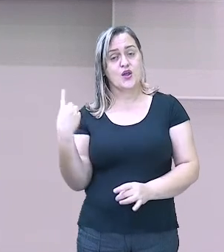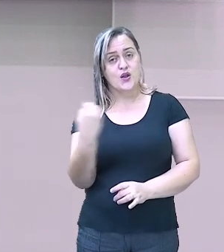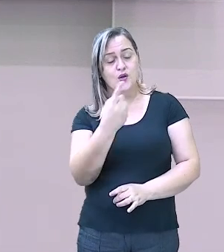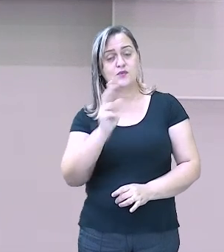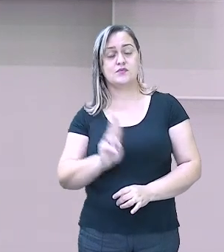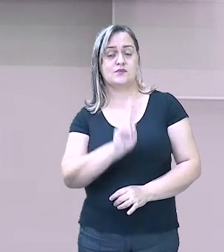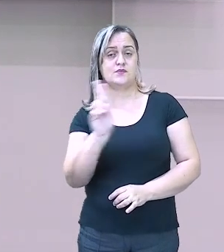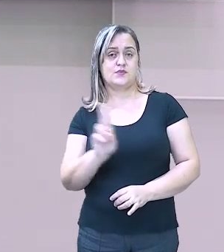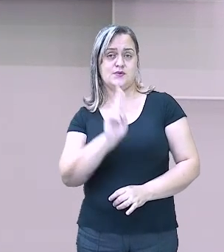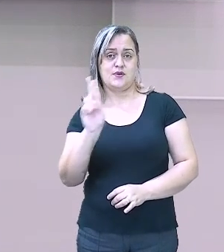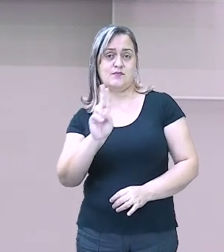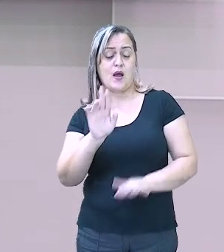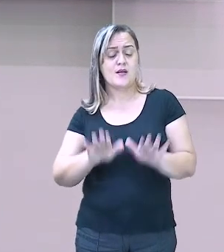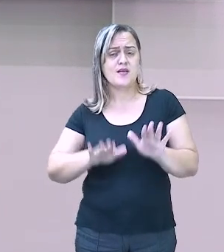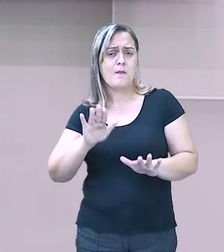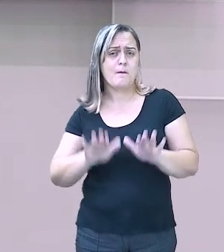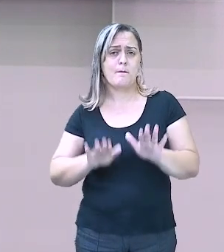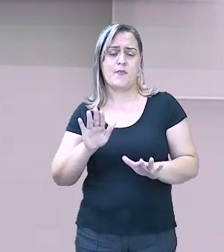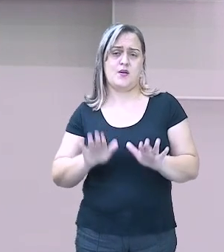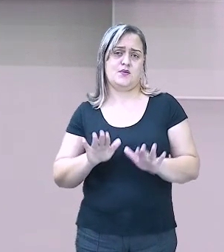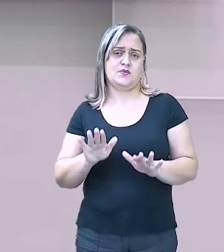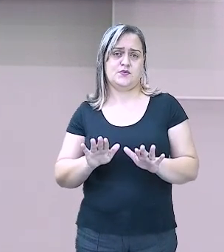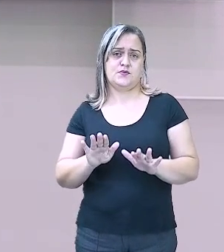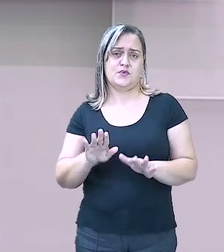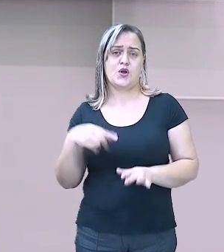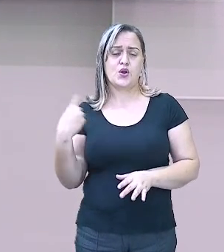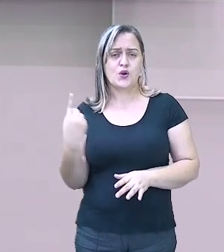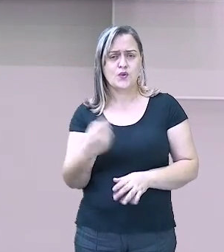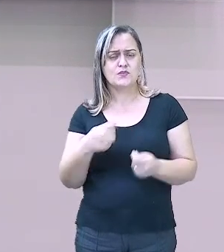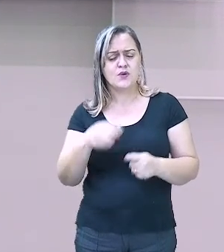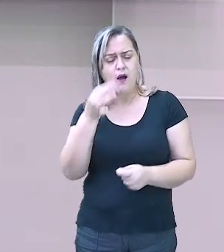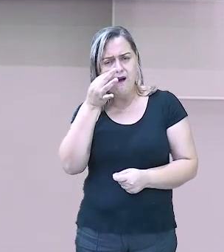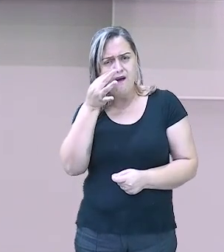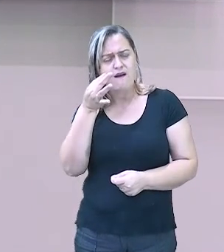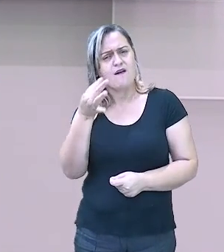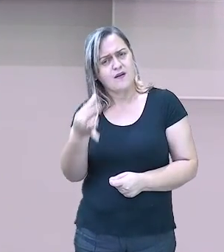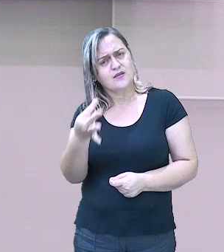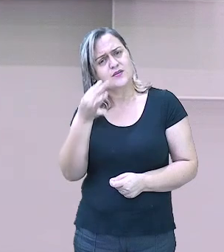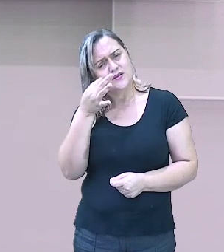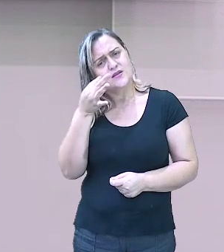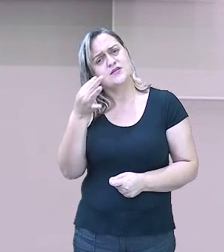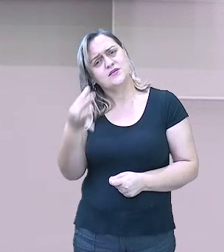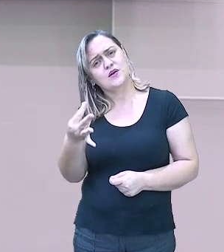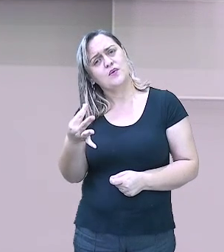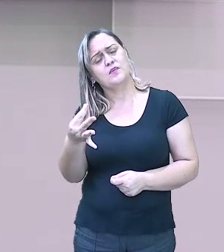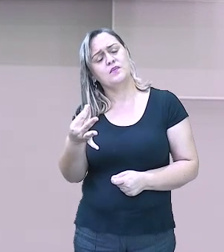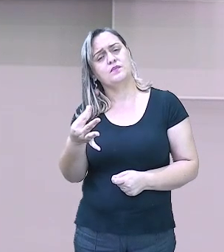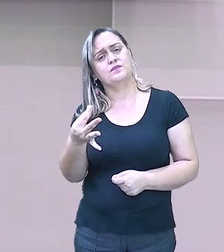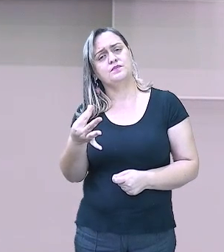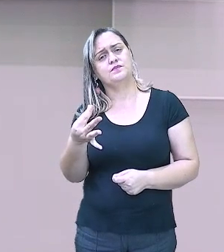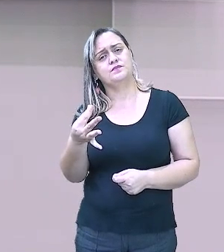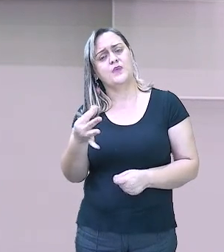ser usada. Mas precisam ter atenção que elas expressam